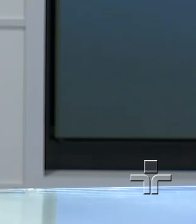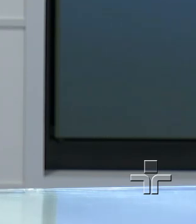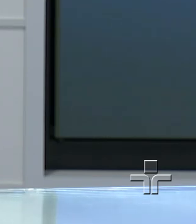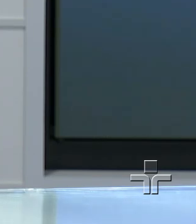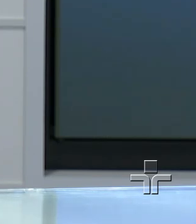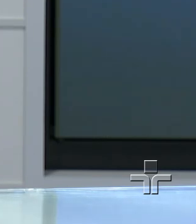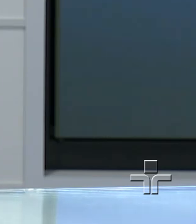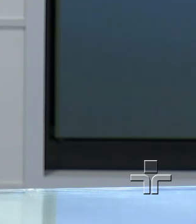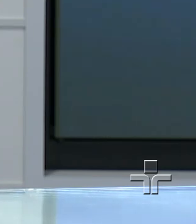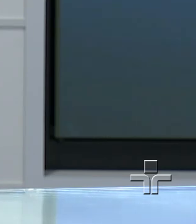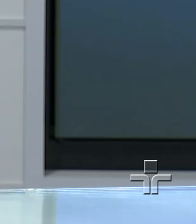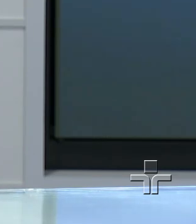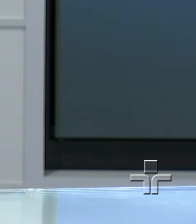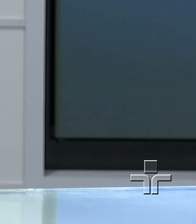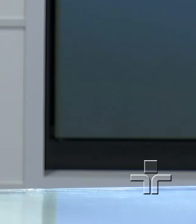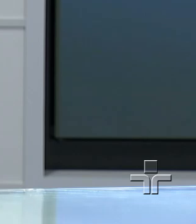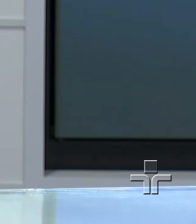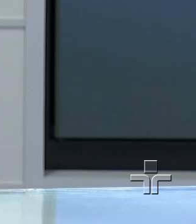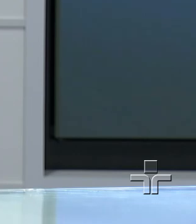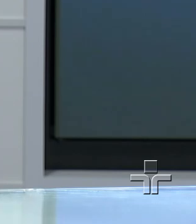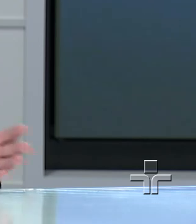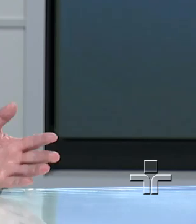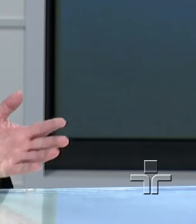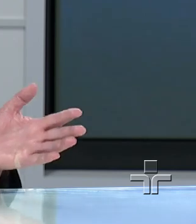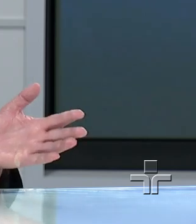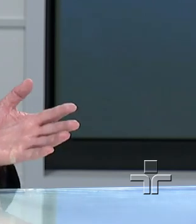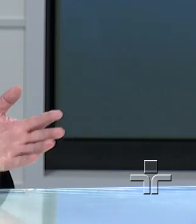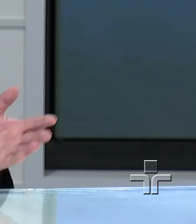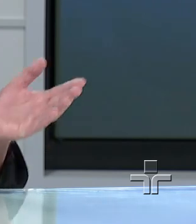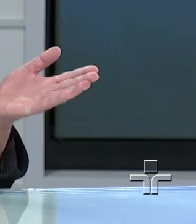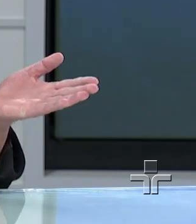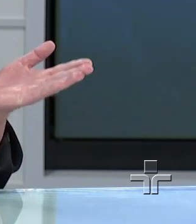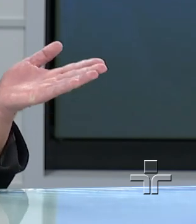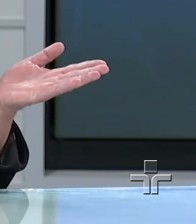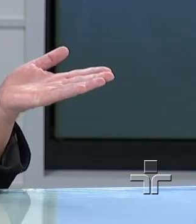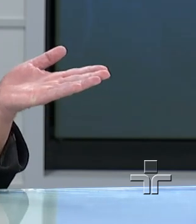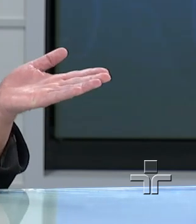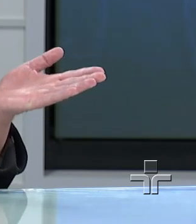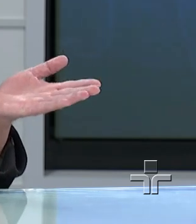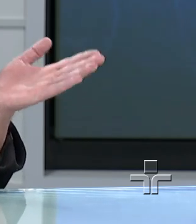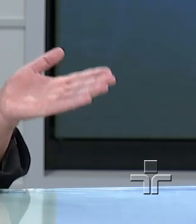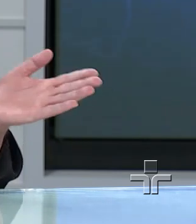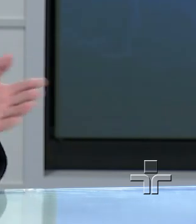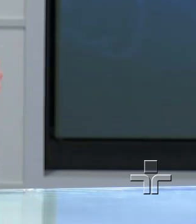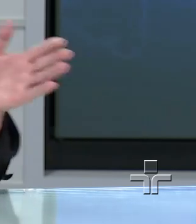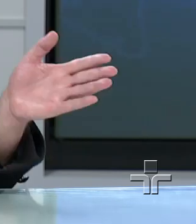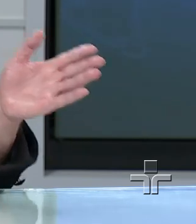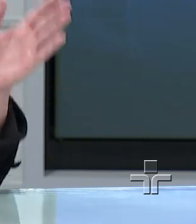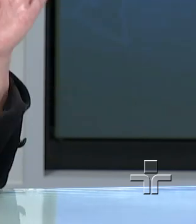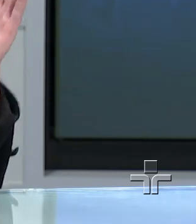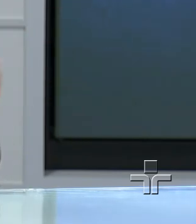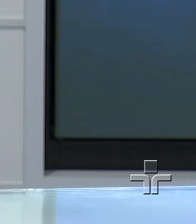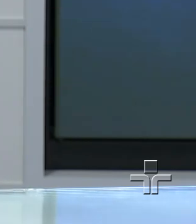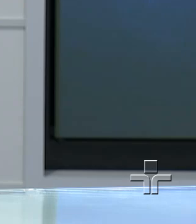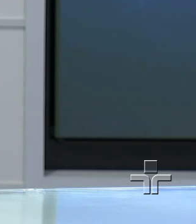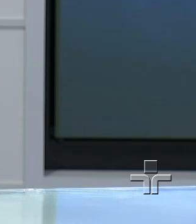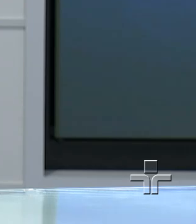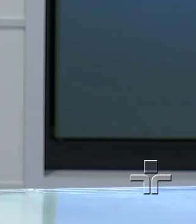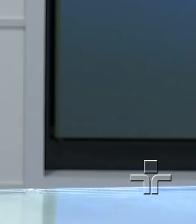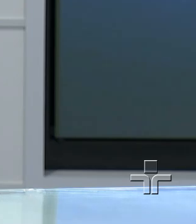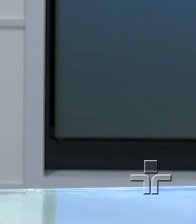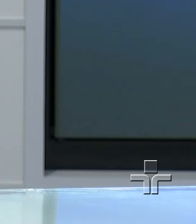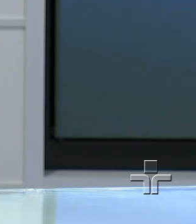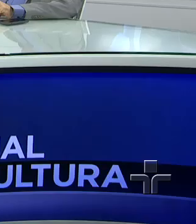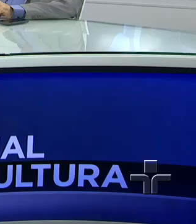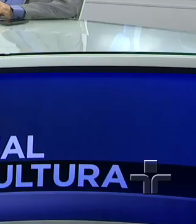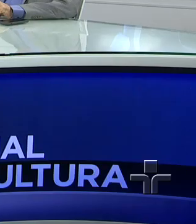versículo 5º, diz: não te deitarás com outro homem. Pode ser penalizado. Se não for penalizado, ótimo. Então, que a lei